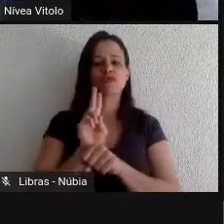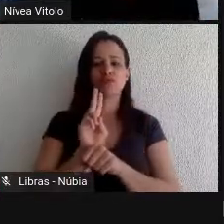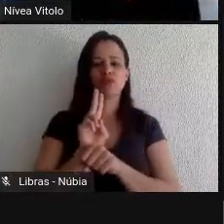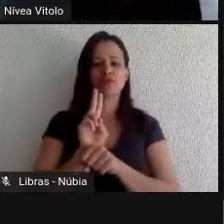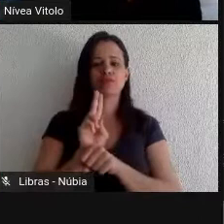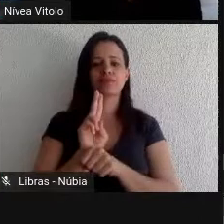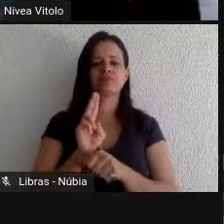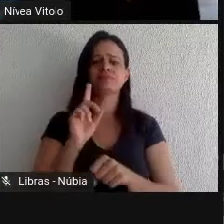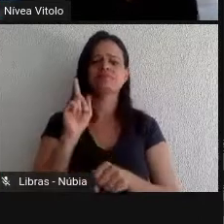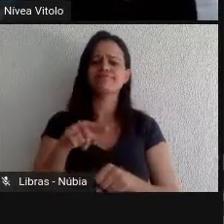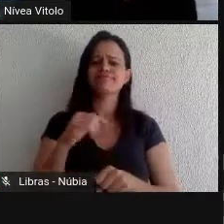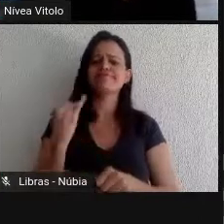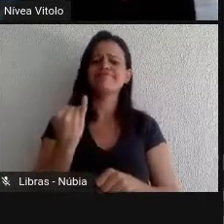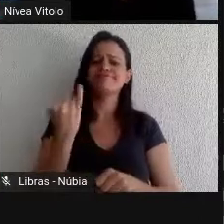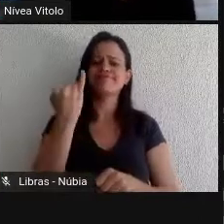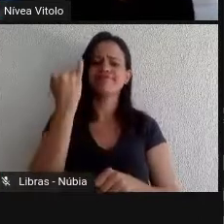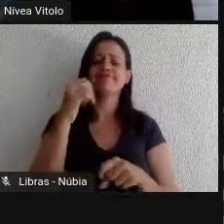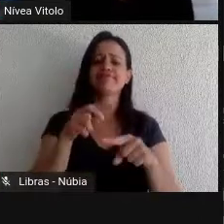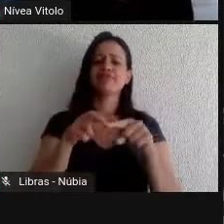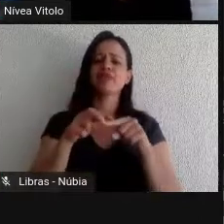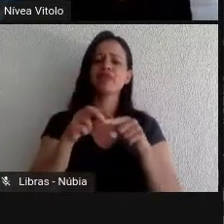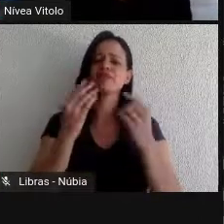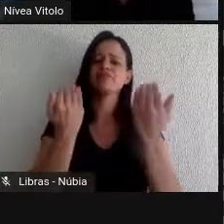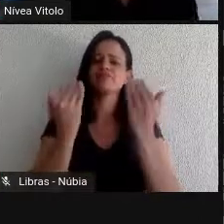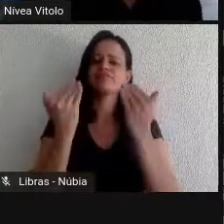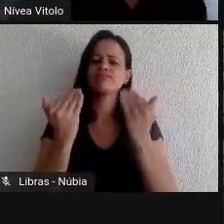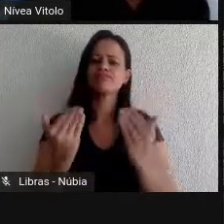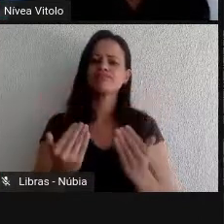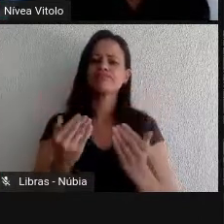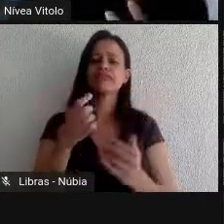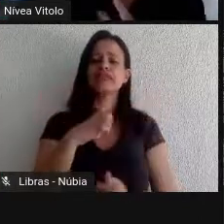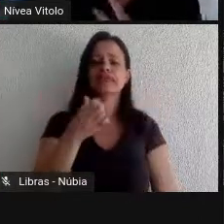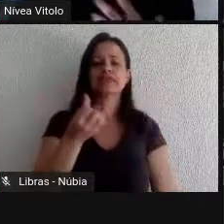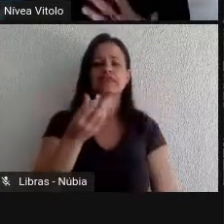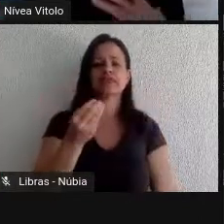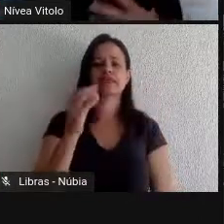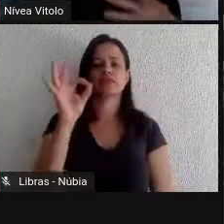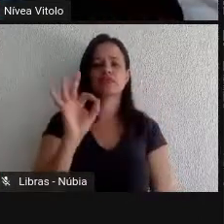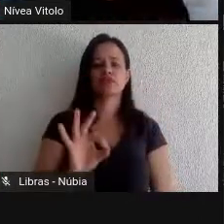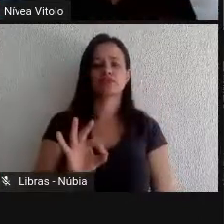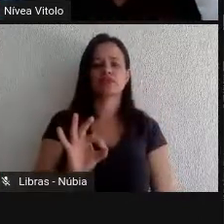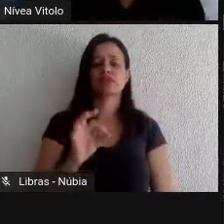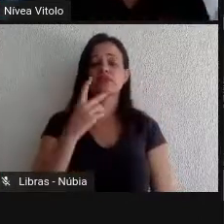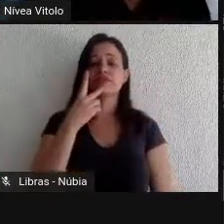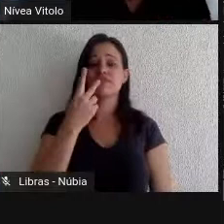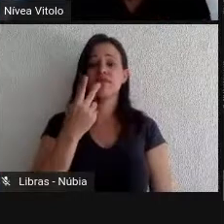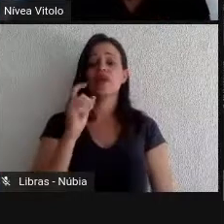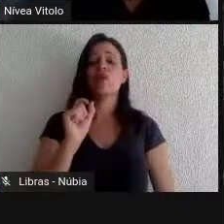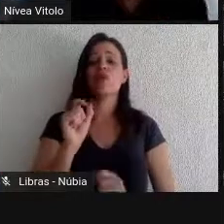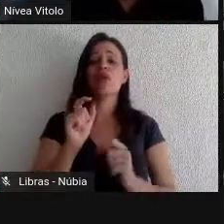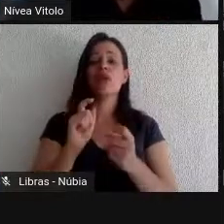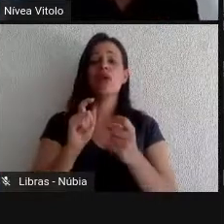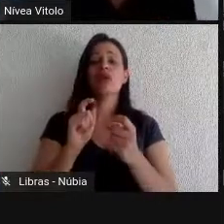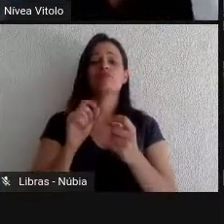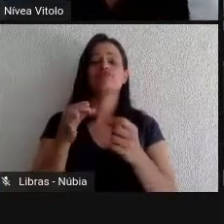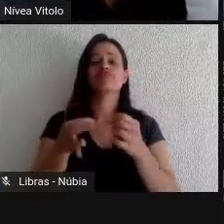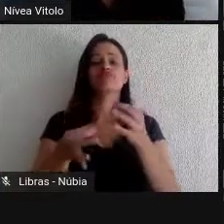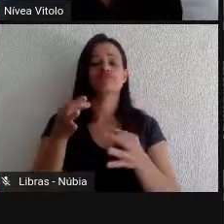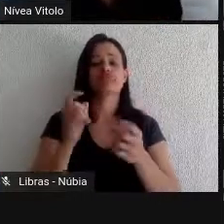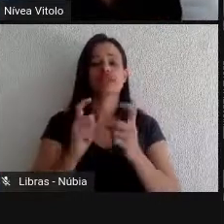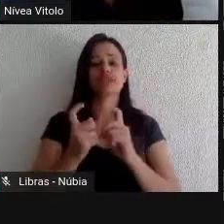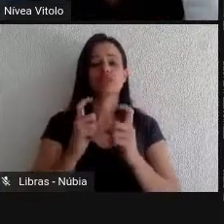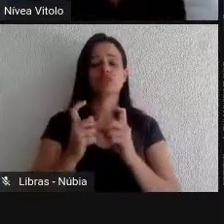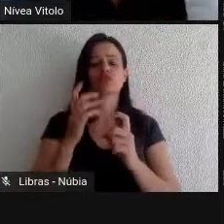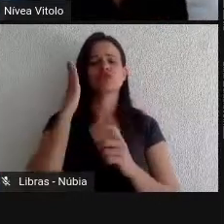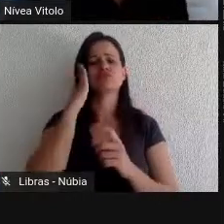foi bastante elevado em todo o período analisado, foi superior a 60%, que indica que o Executivo consegue aprovar a maioria das propostas